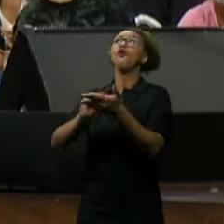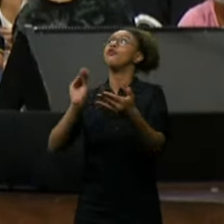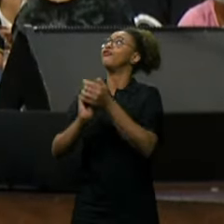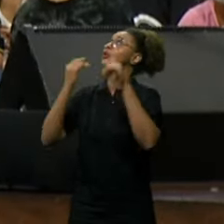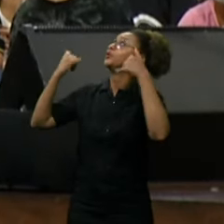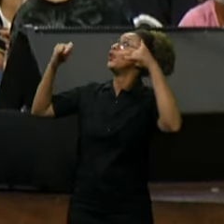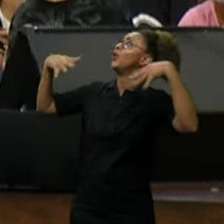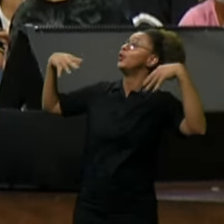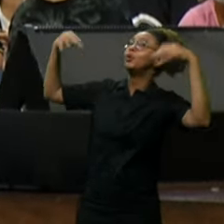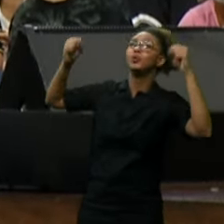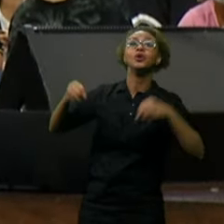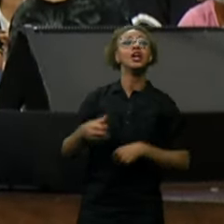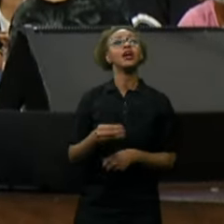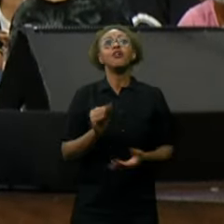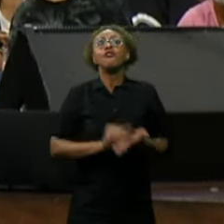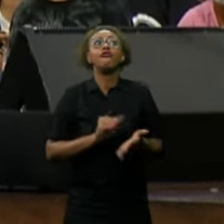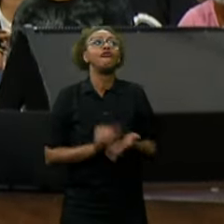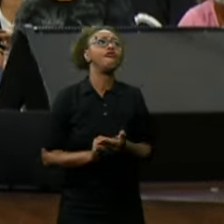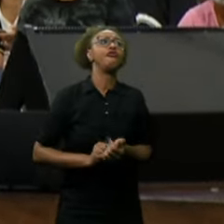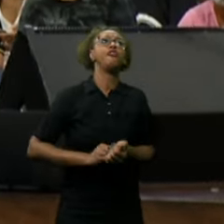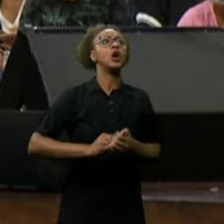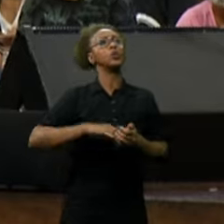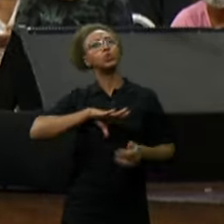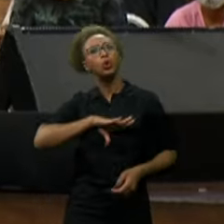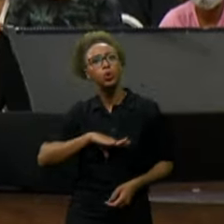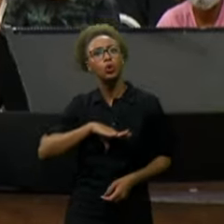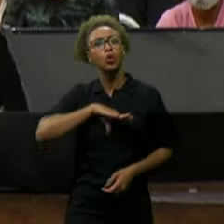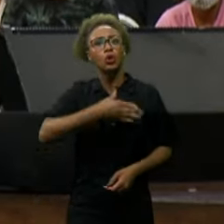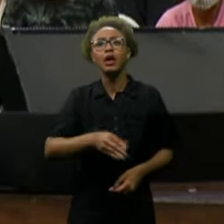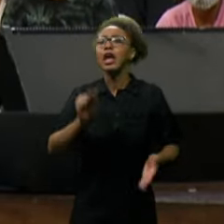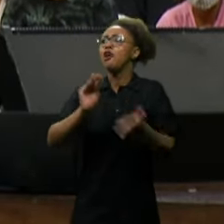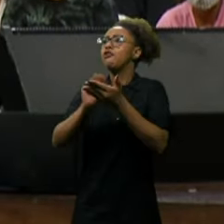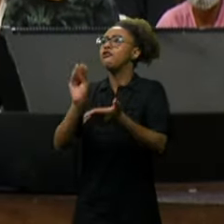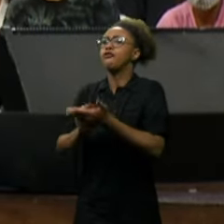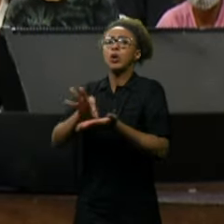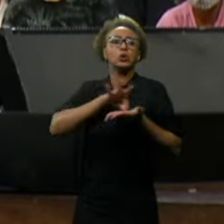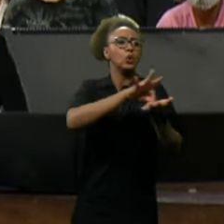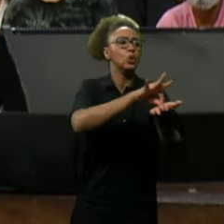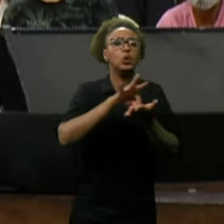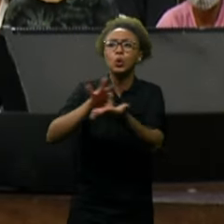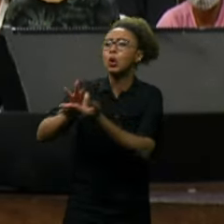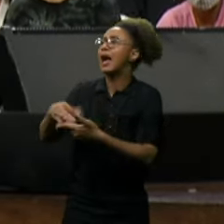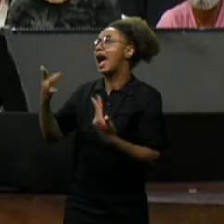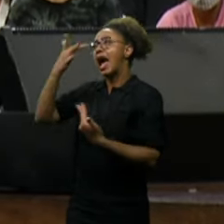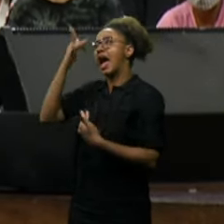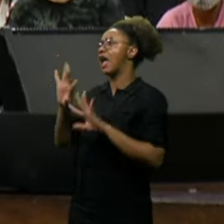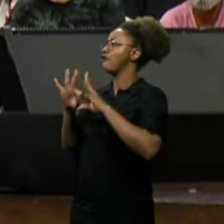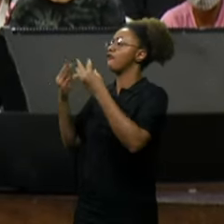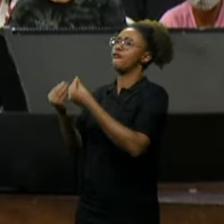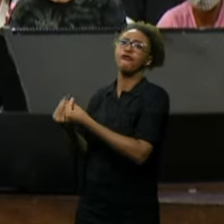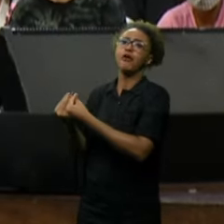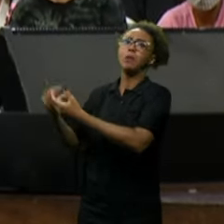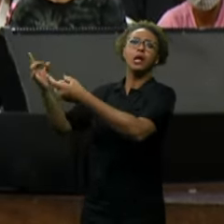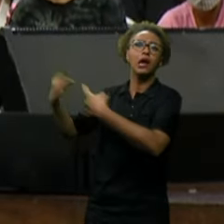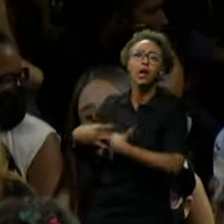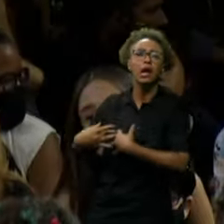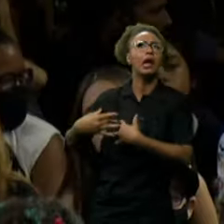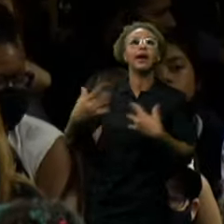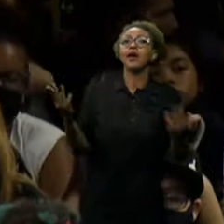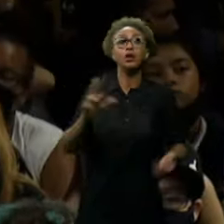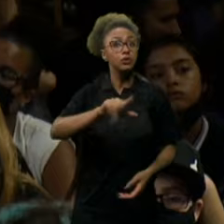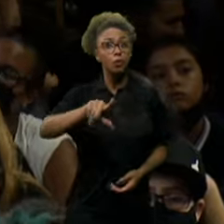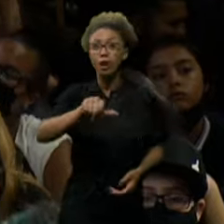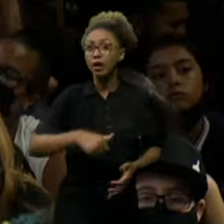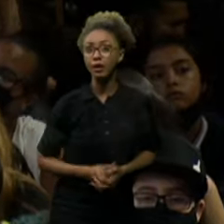não é porque faltou força não é porque faltou mapa não é porque faltou a companhia não é porque a família não quis chegar não é